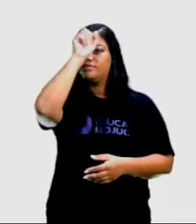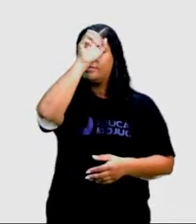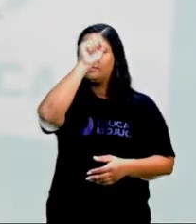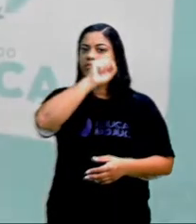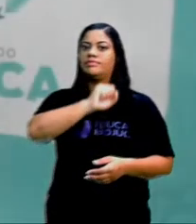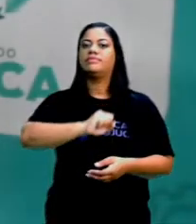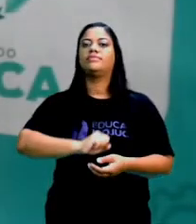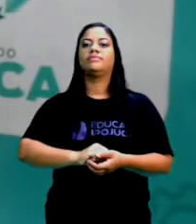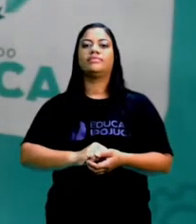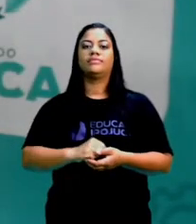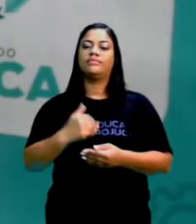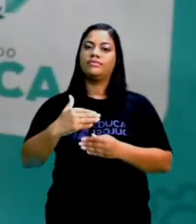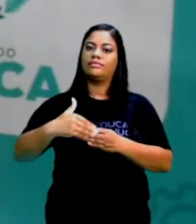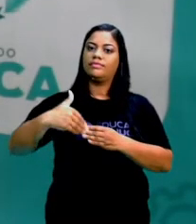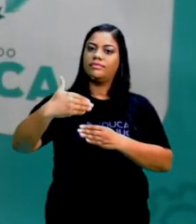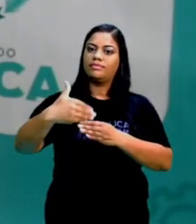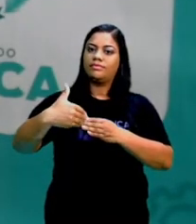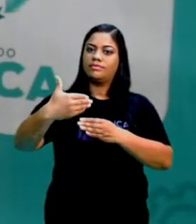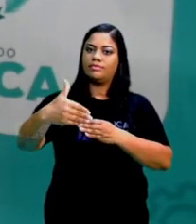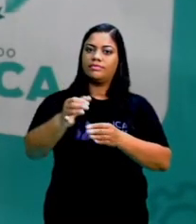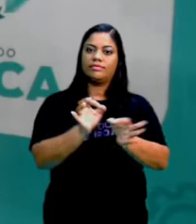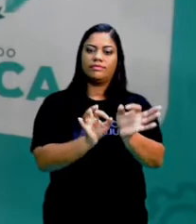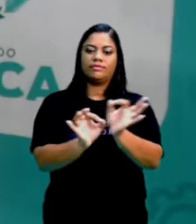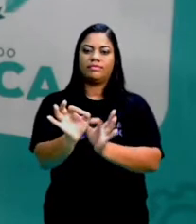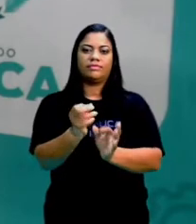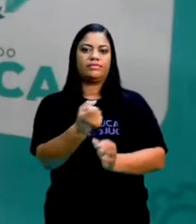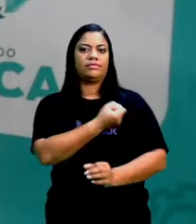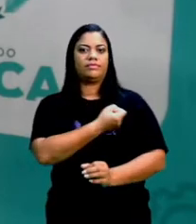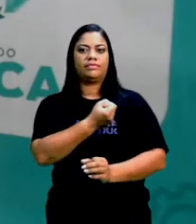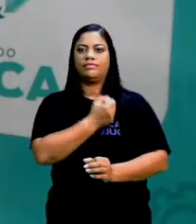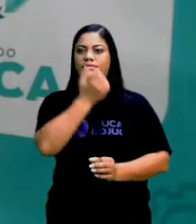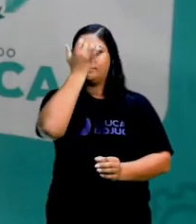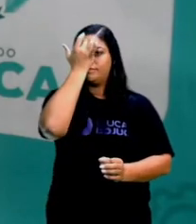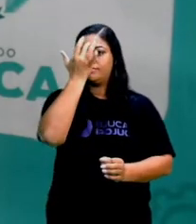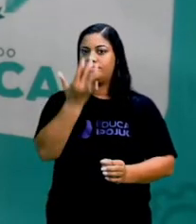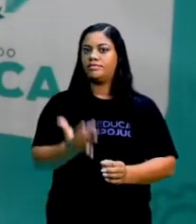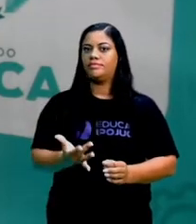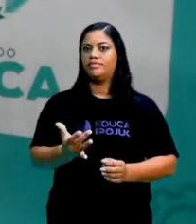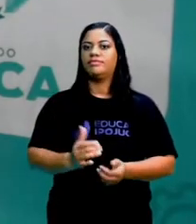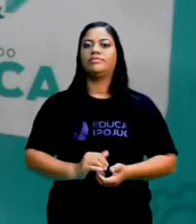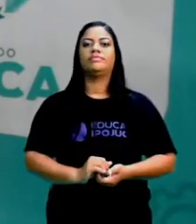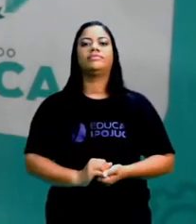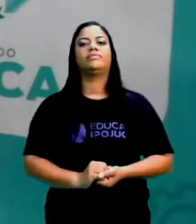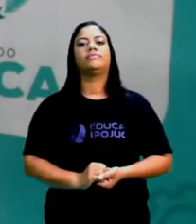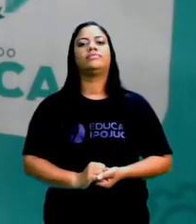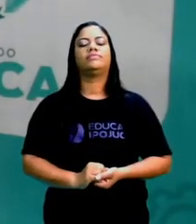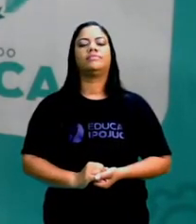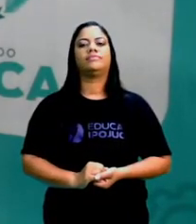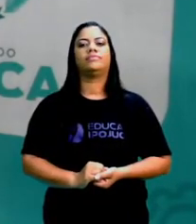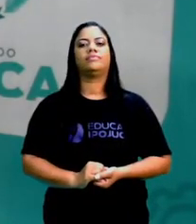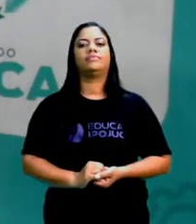a sequência numérica, fica bem fácil, porque aqui, ó,